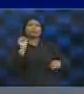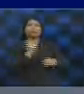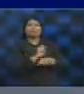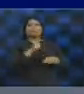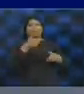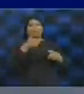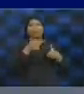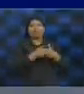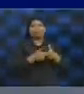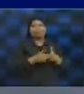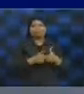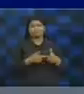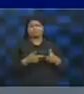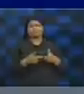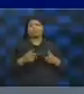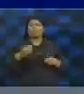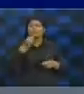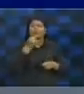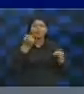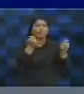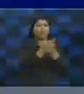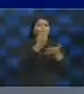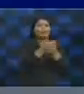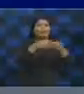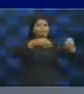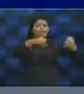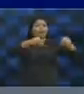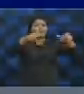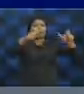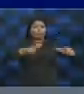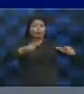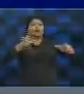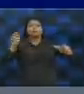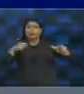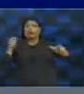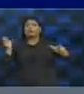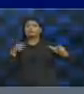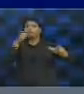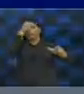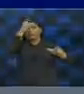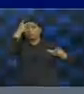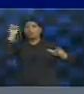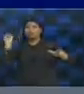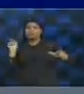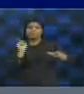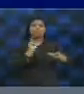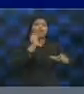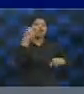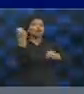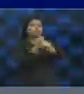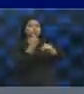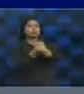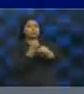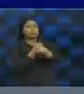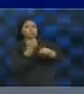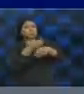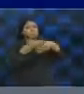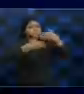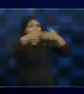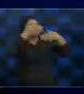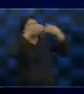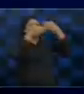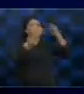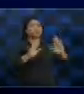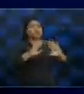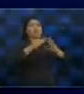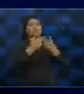tem um terreno, que topa construir um prédio nos modelos identificados pela Prefeitura, possa ser parceiro para os investimentos que a Prefeitura não tem recursos